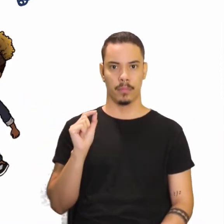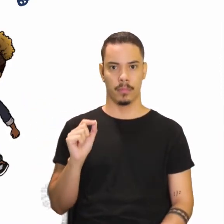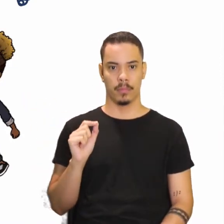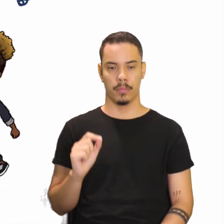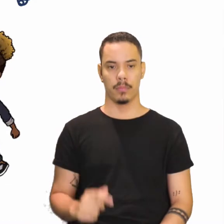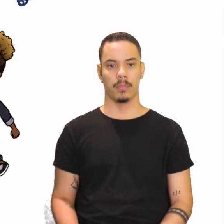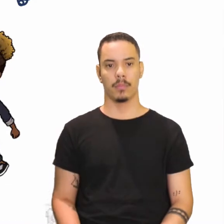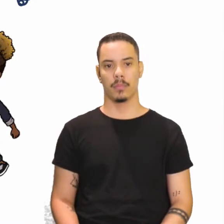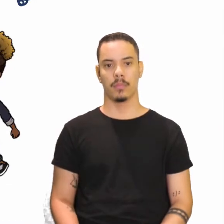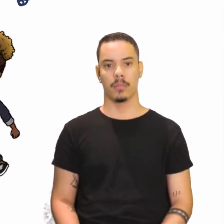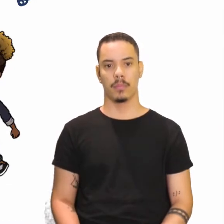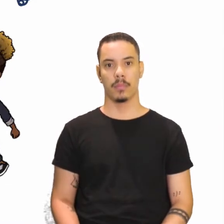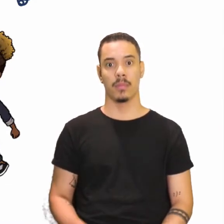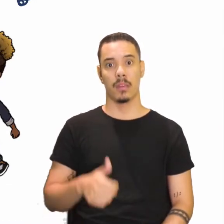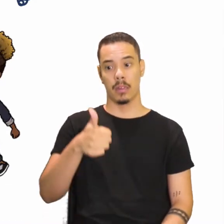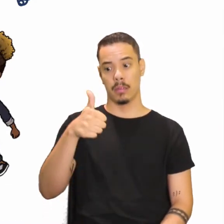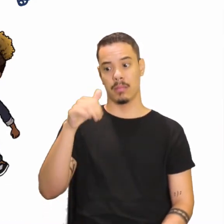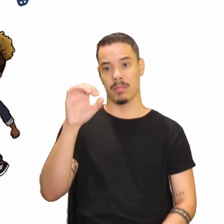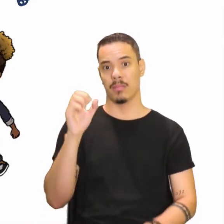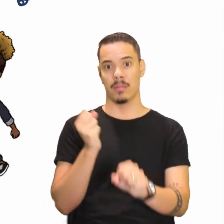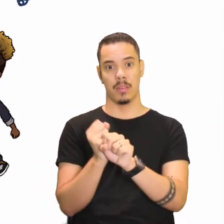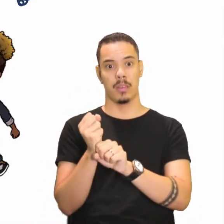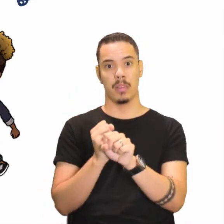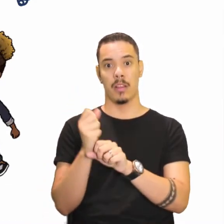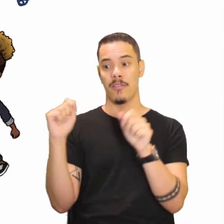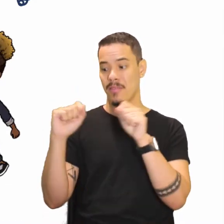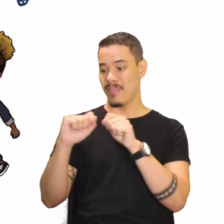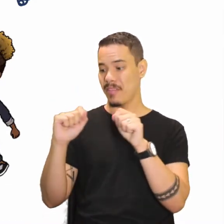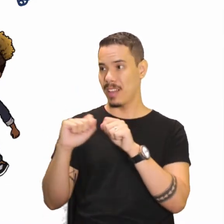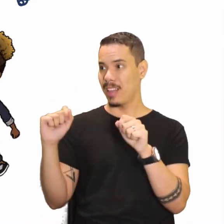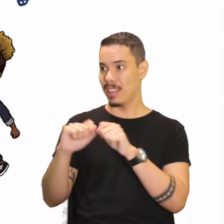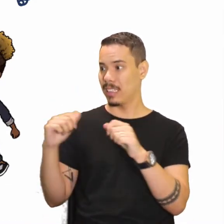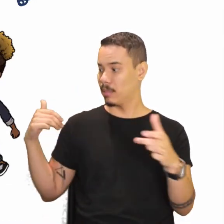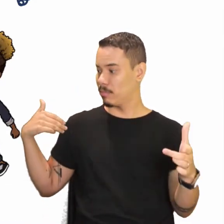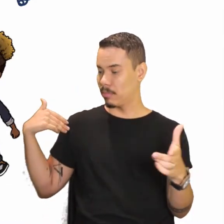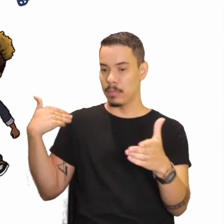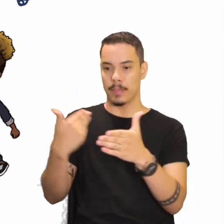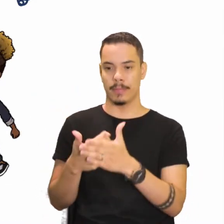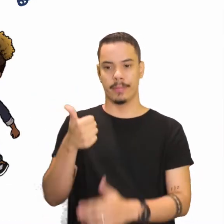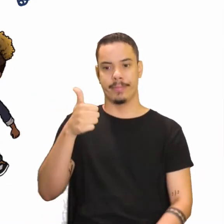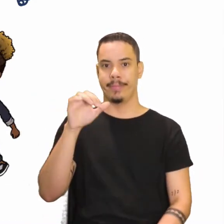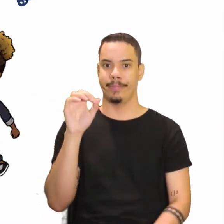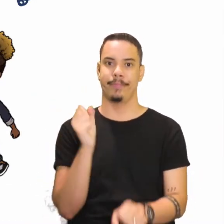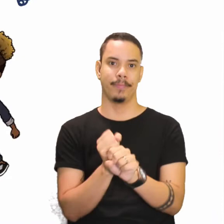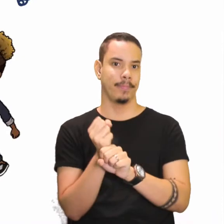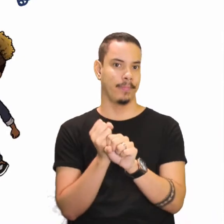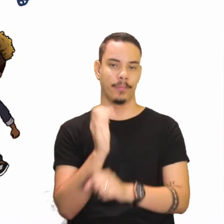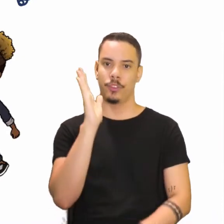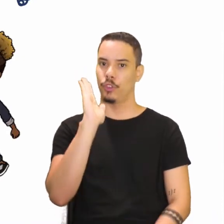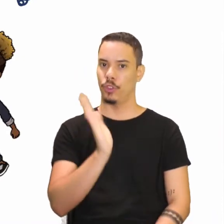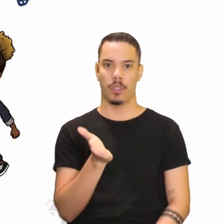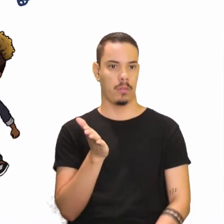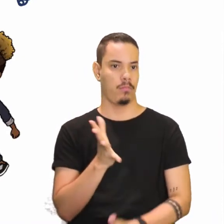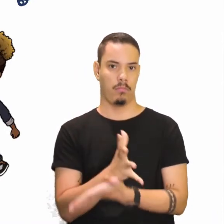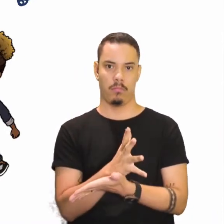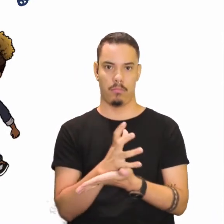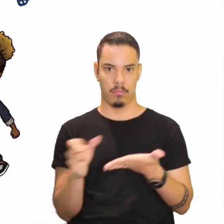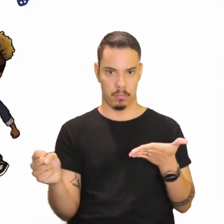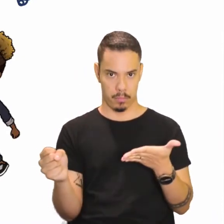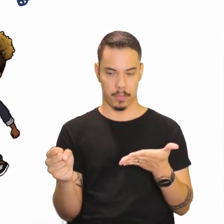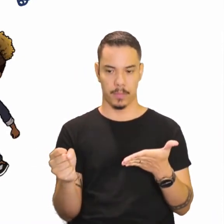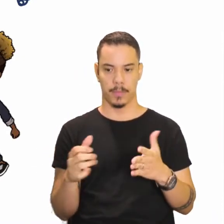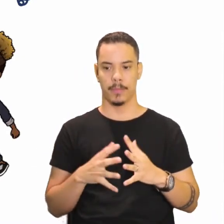ó. Há 10 anos, quer dizer, faz 10 anos. Já passaram,